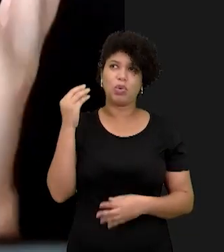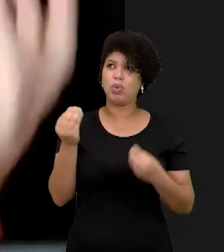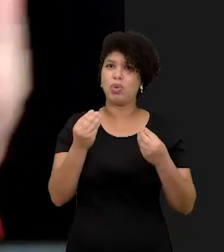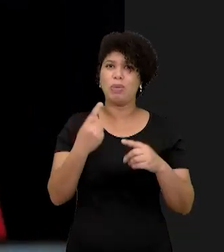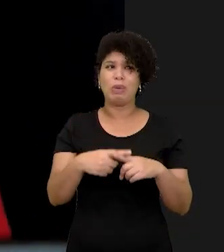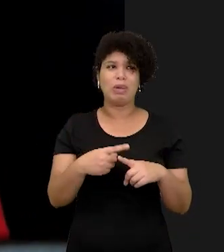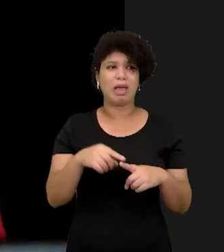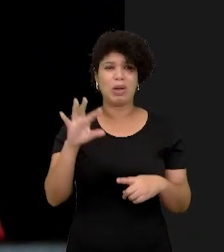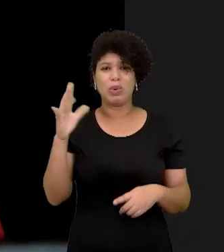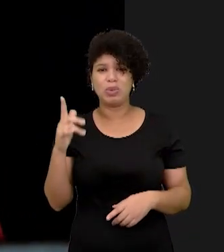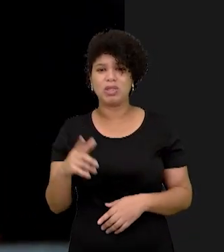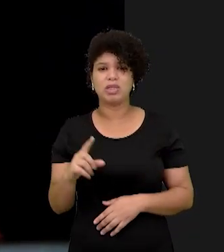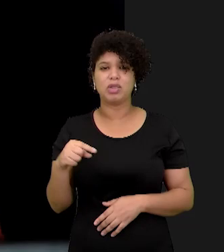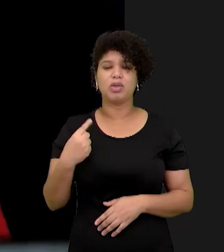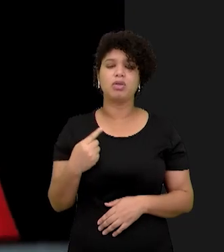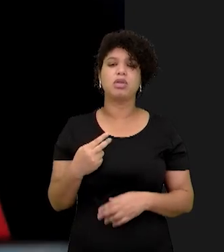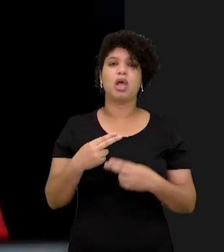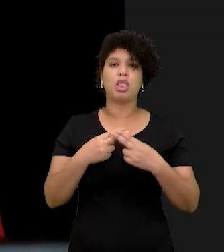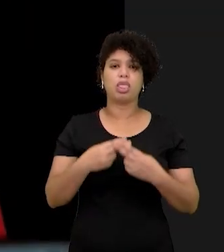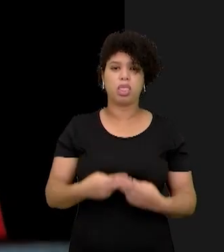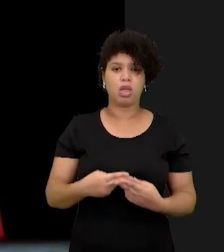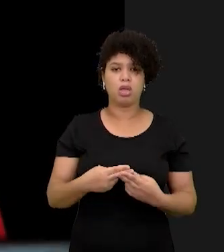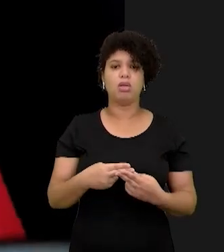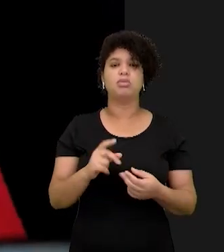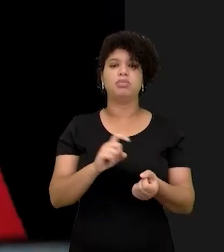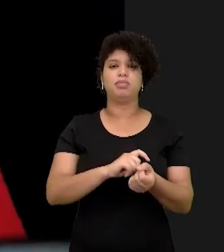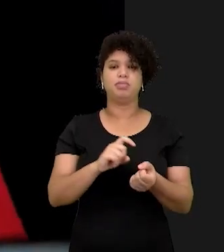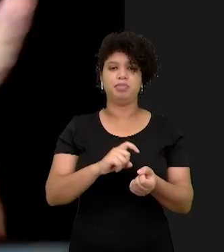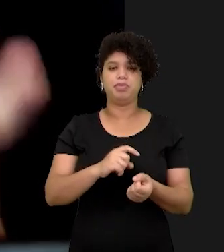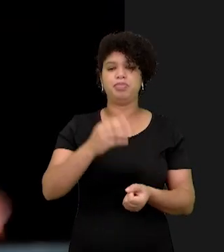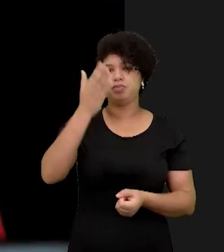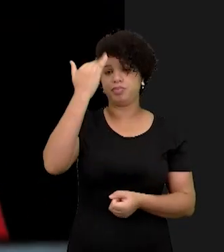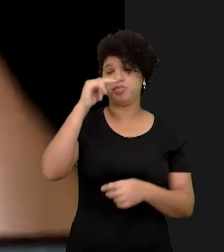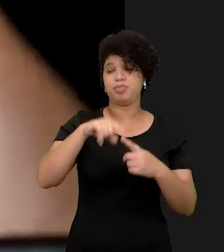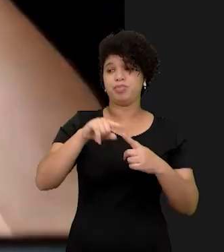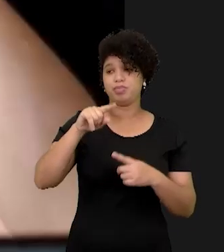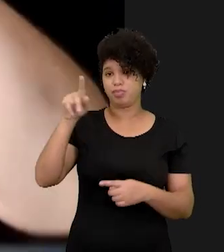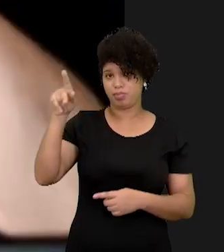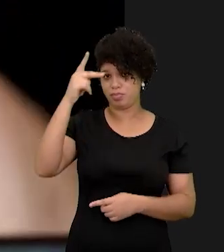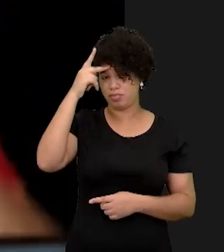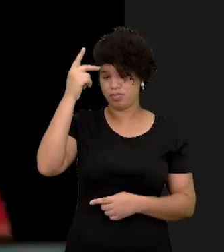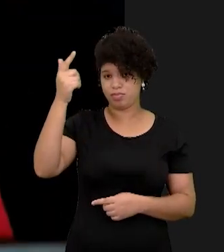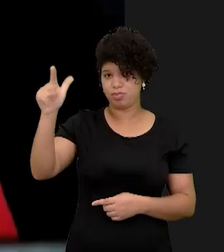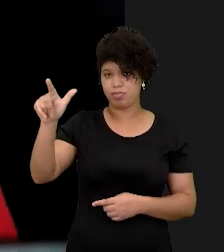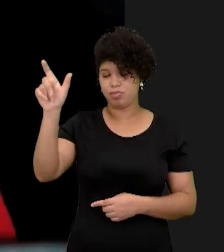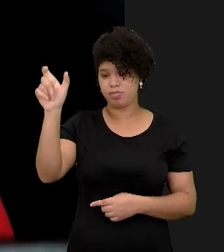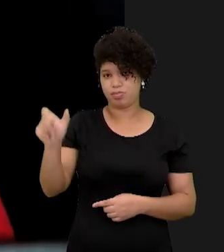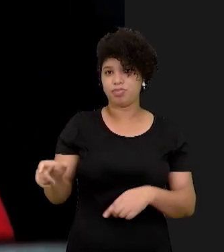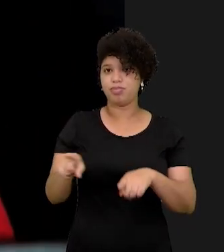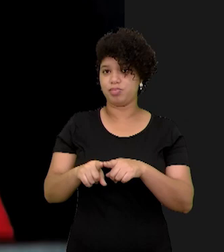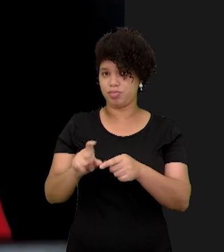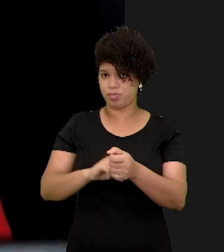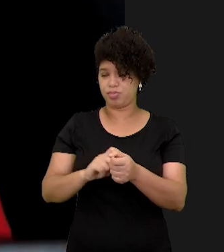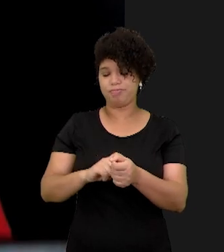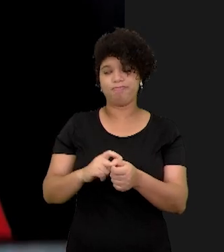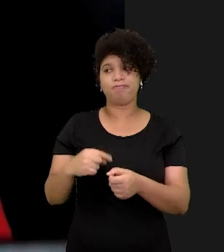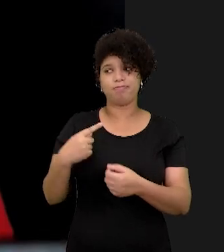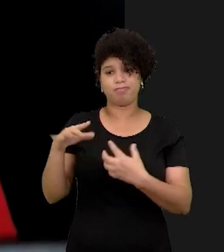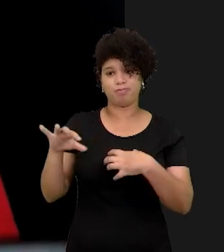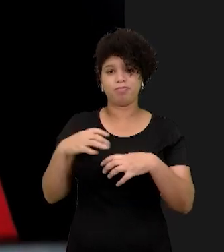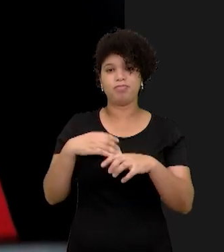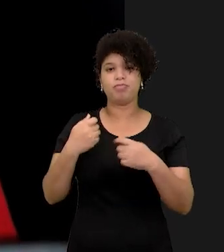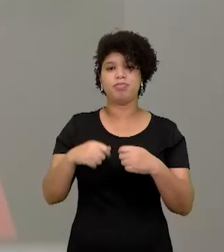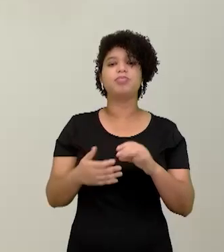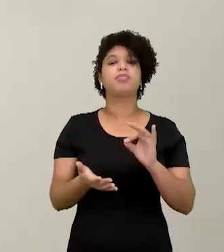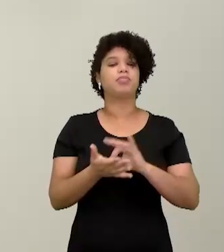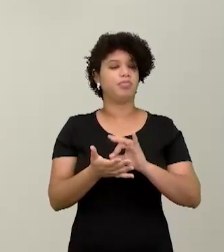alguma forma, a tentar tolerar o seu próprio estresse e o do outro também, né, trabalhando a empatia.